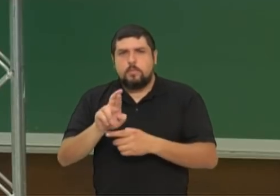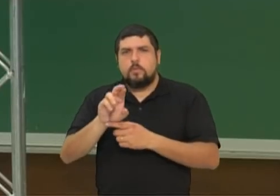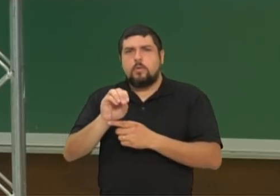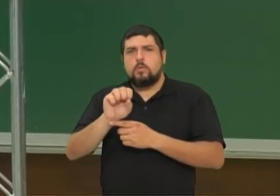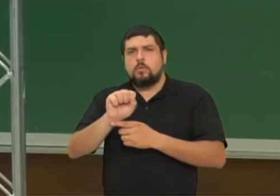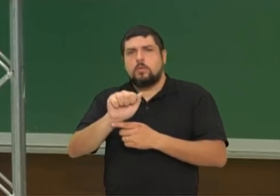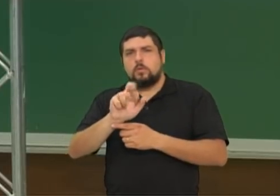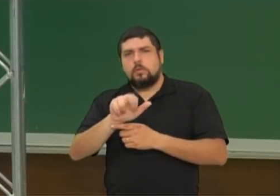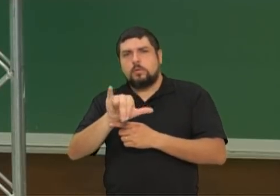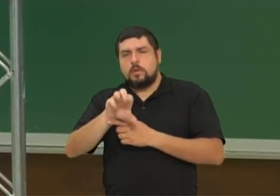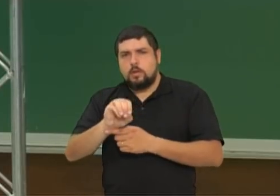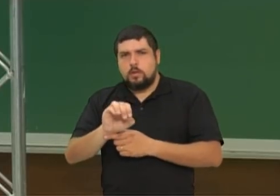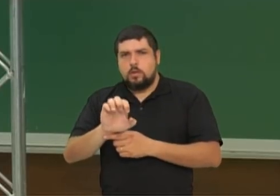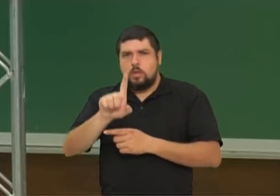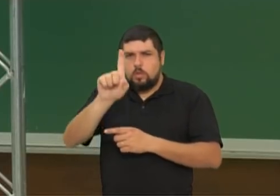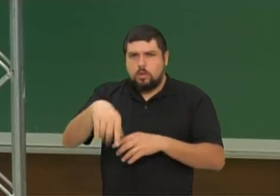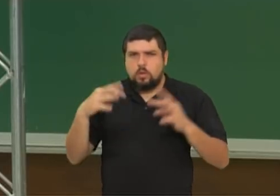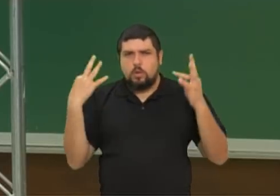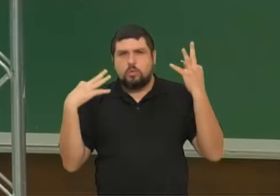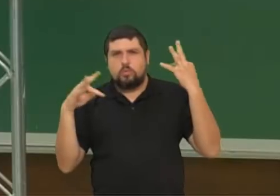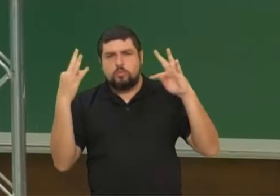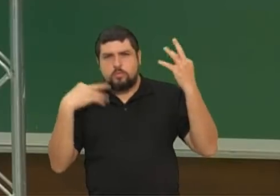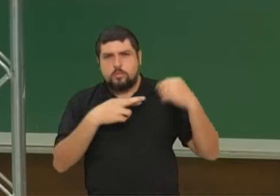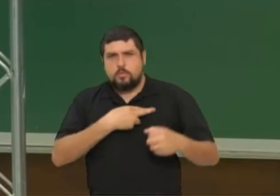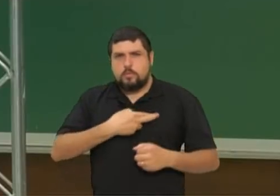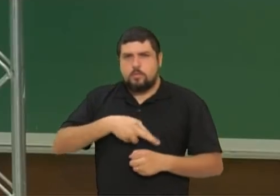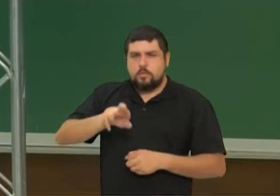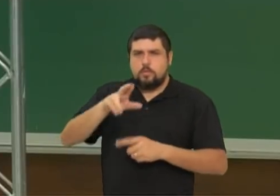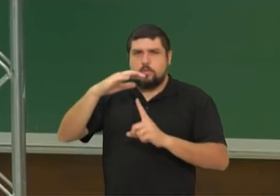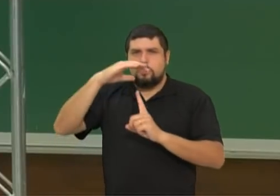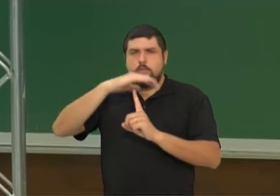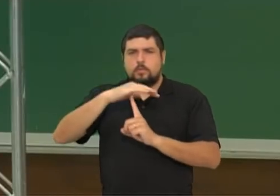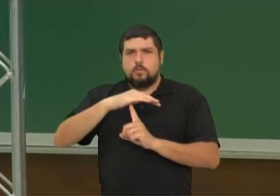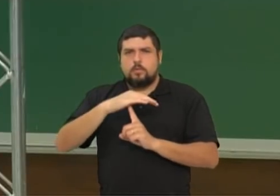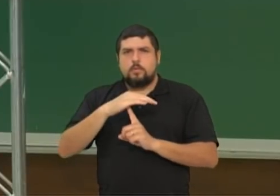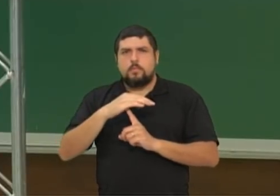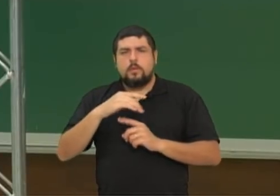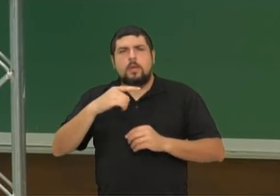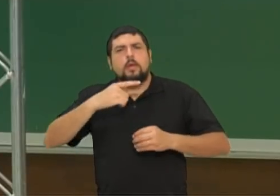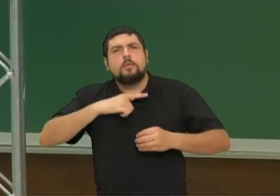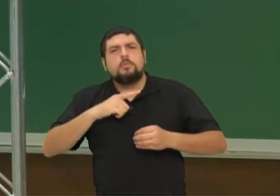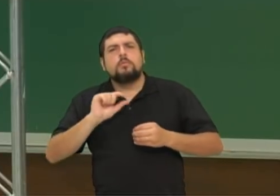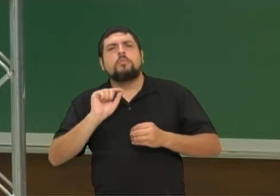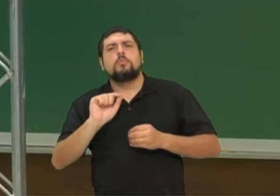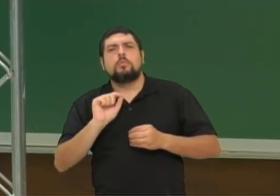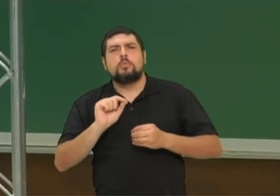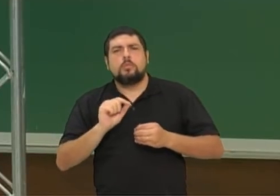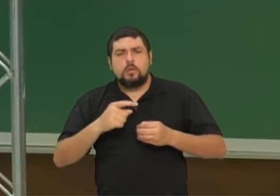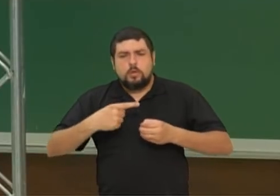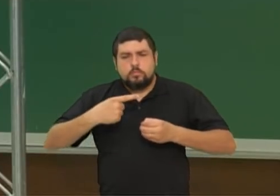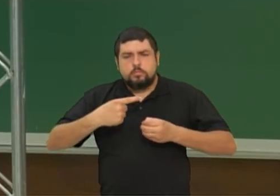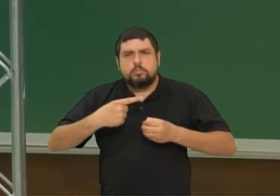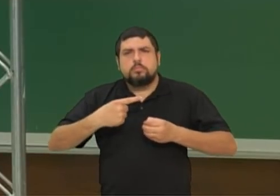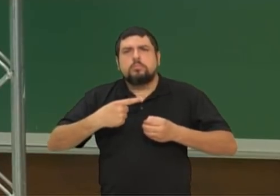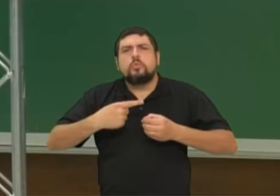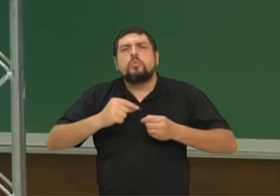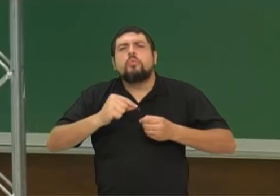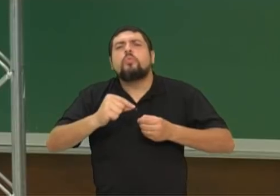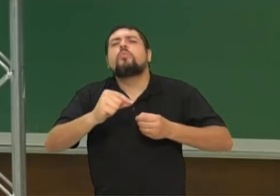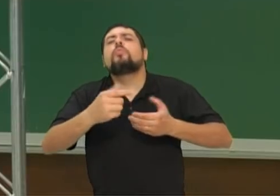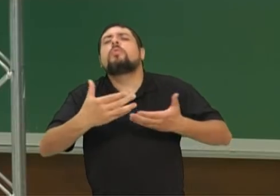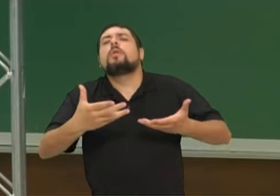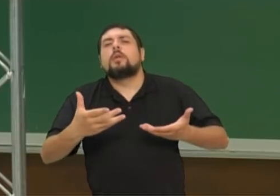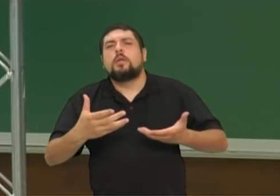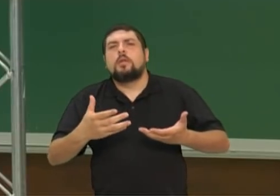religioso paranaense, é formada por um roteiro que passa por várias... Letra A, mesquitas